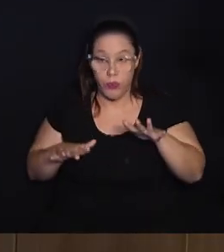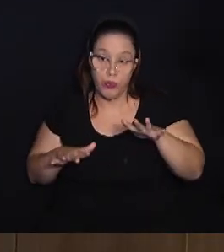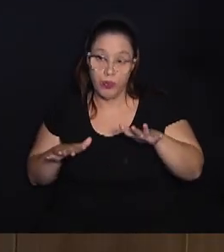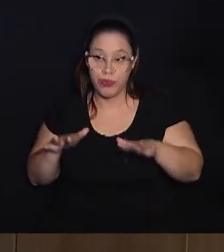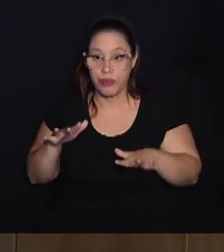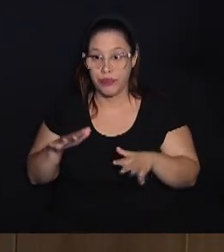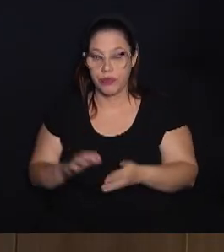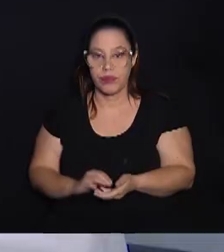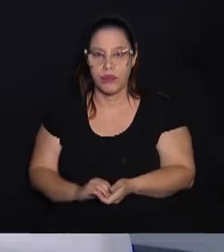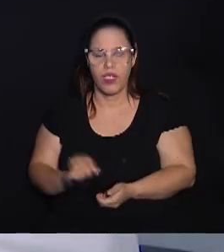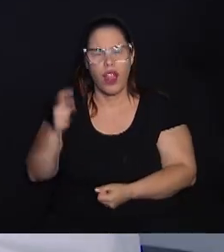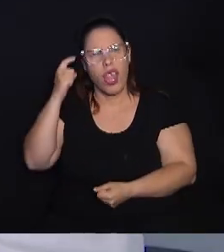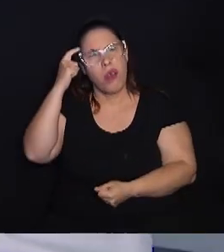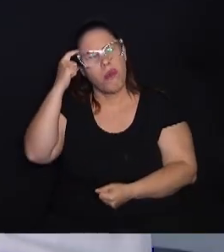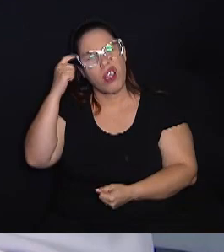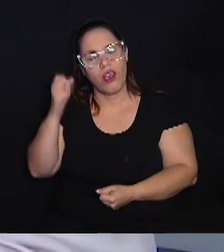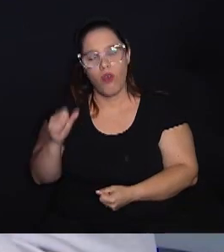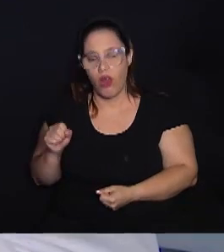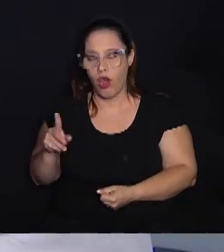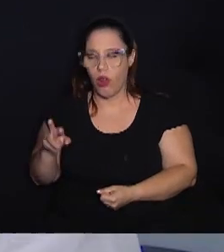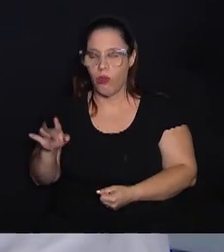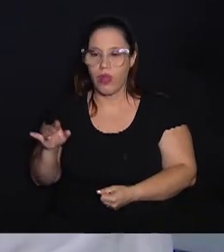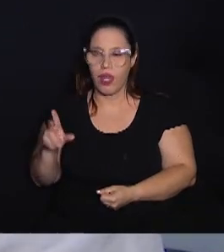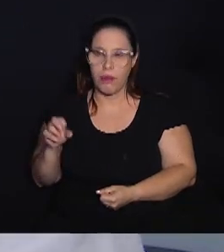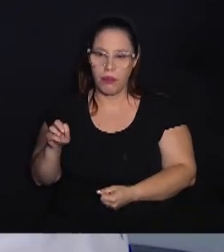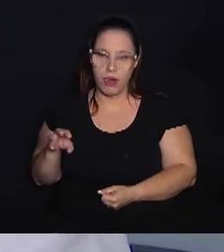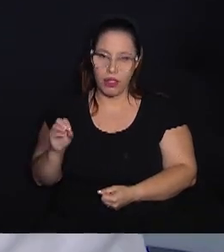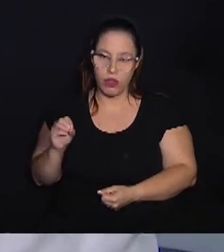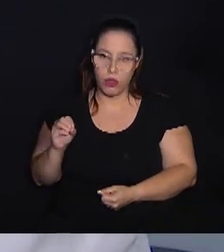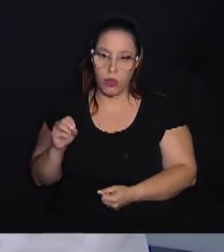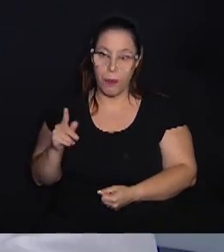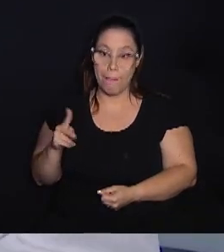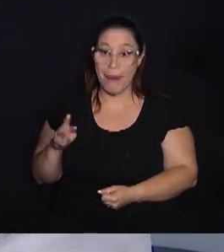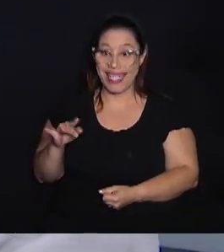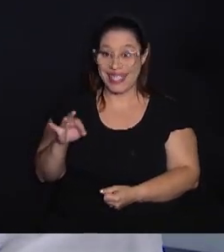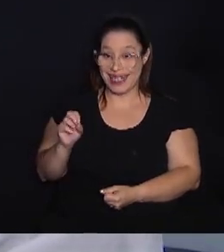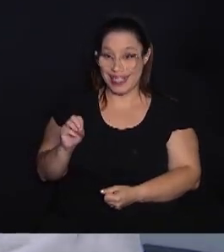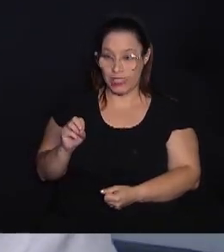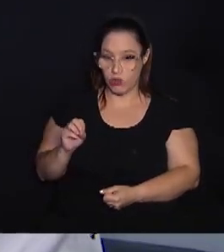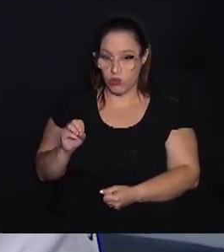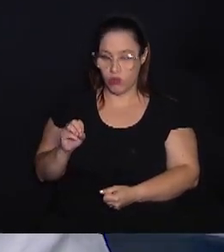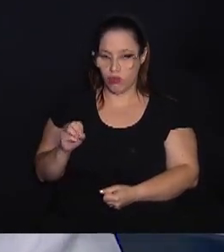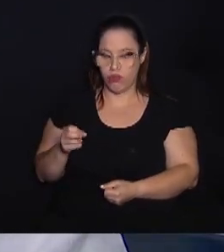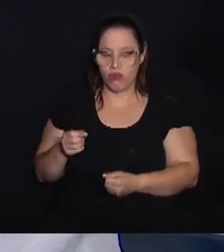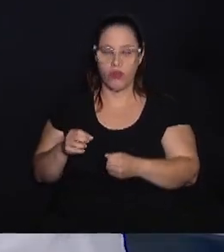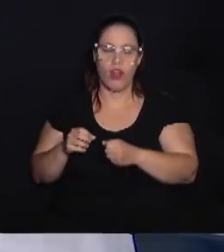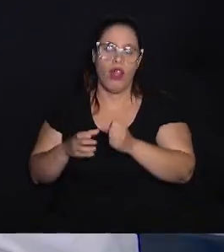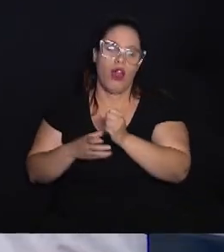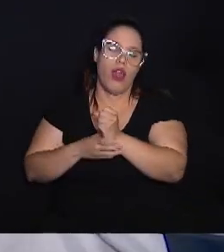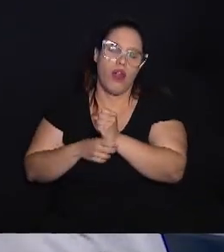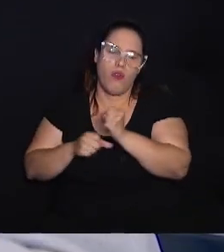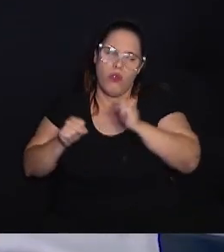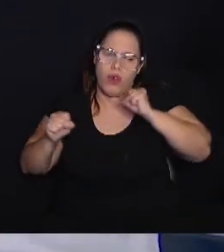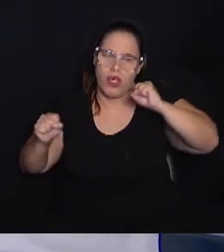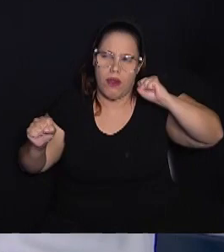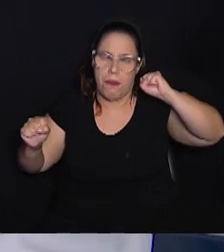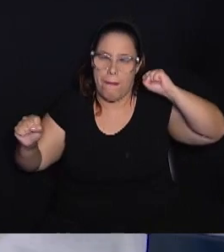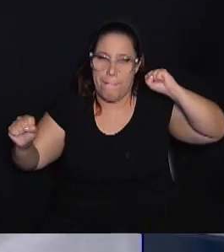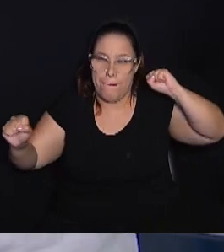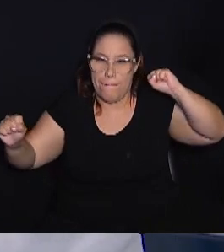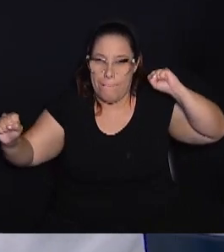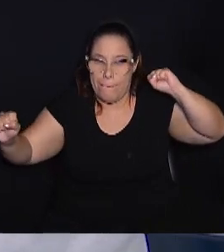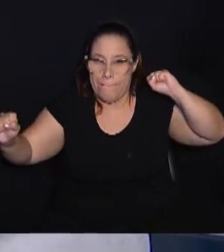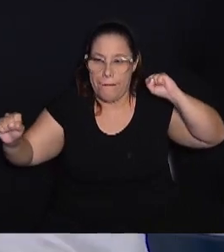A gente hoje não pensa mais no alongamento passivo, a gente pensa no alongamento ativo. O que significa isso? É um alongamento